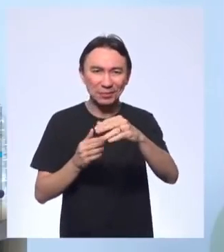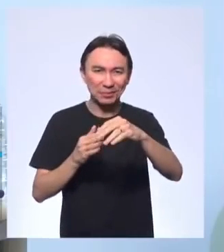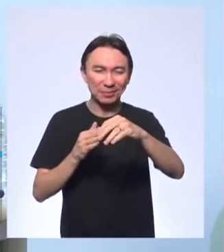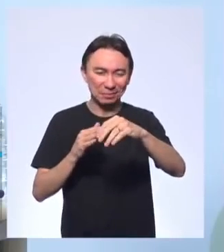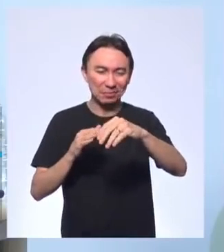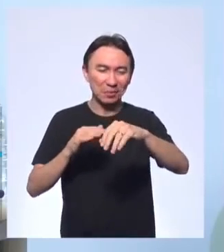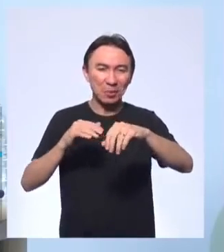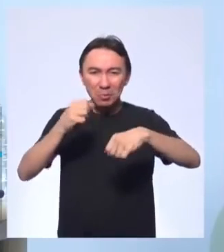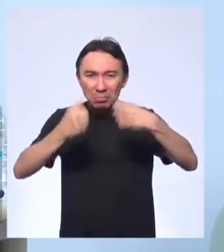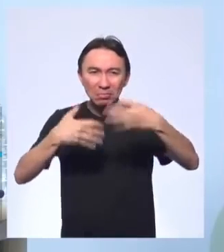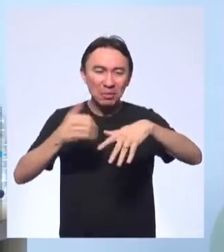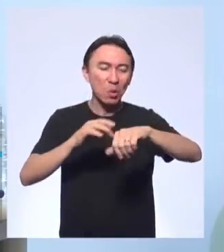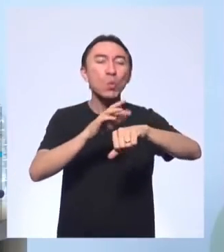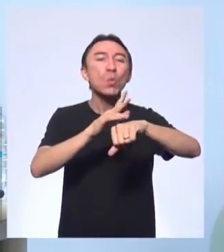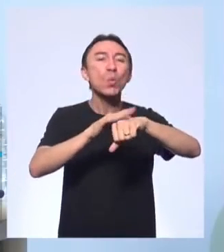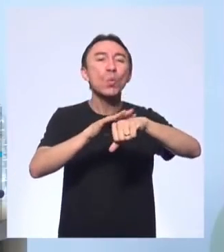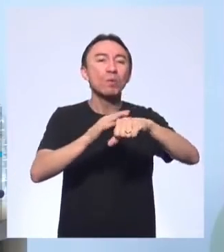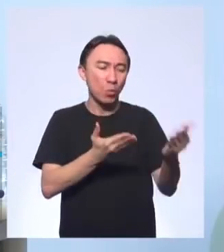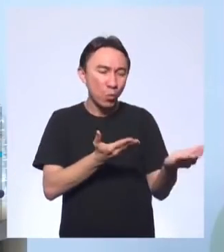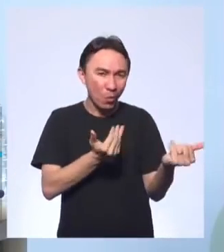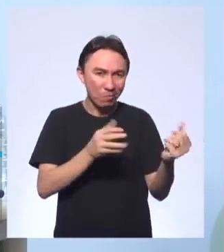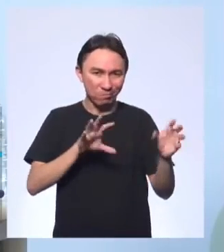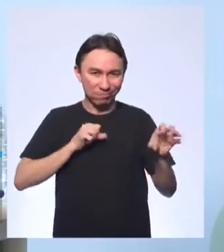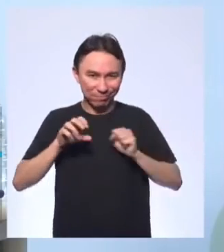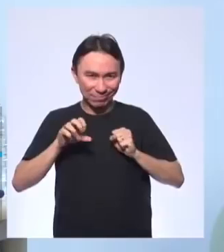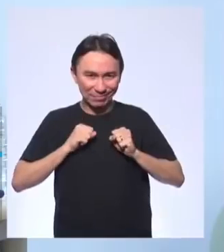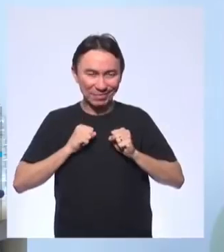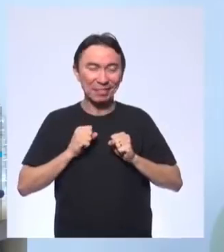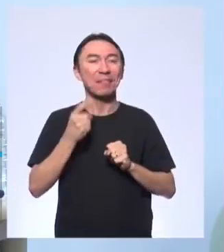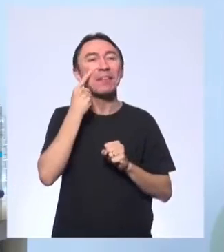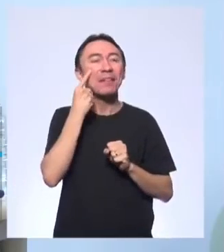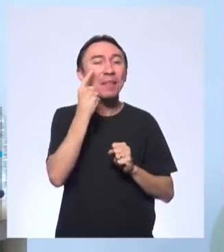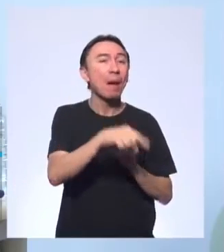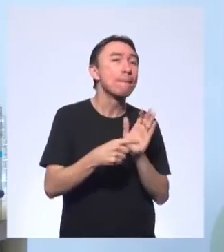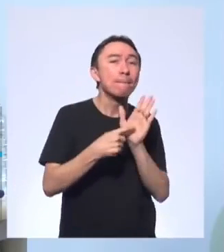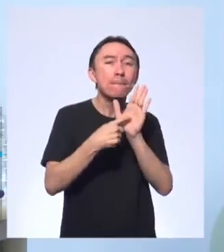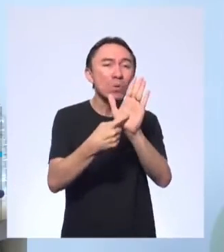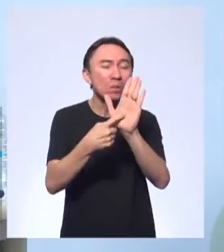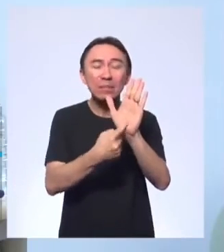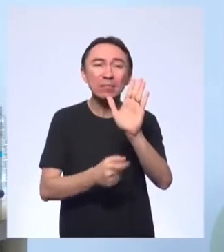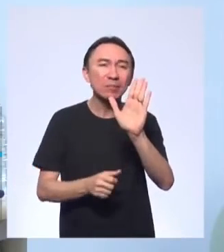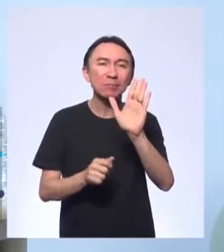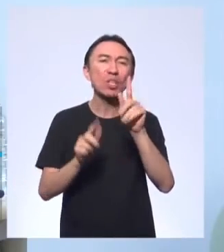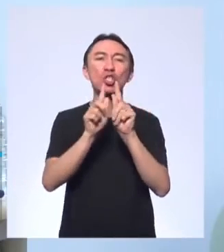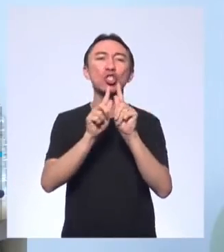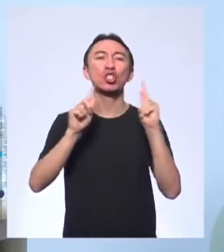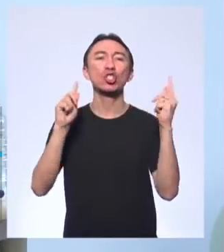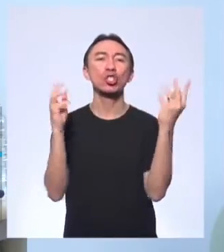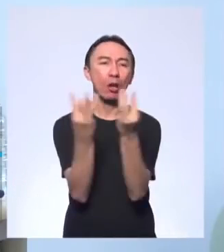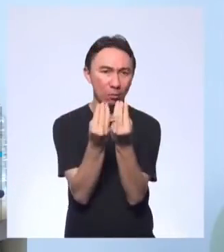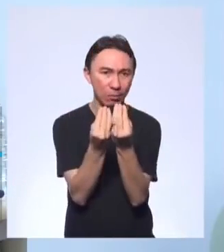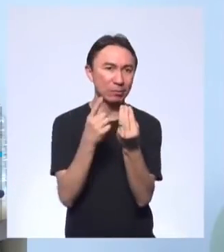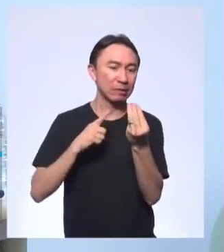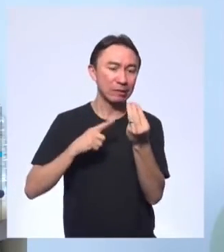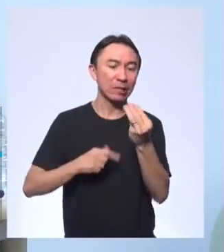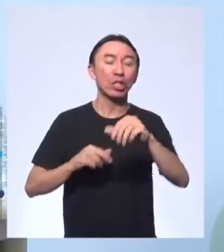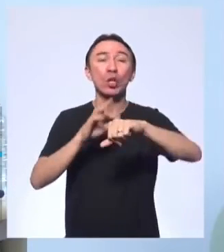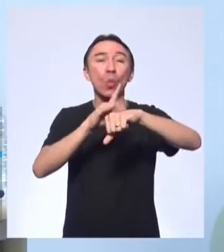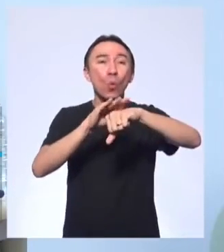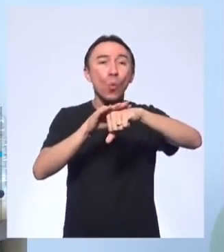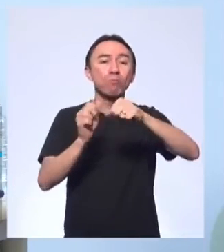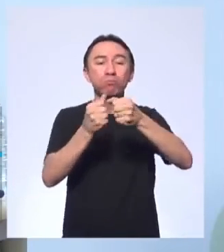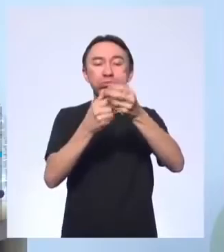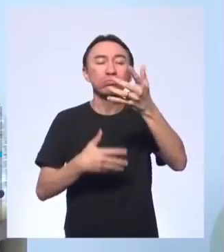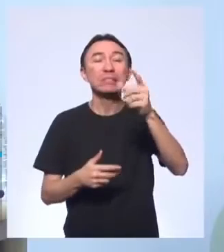vão acometer os adolescentes, eu quero fazer um panorama geral. Então, eu trouxe para vocês as 10 doenças, né, que mais causam